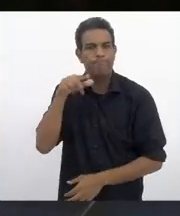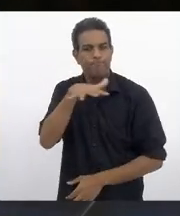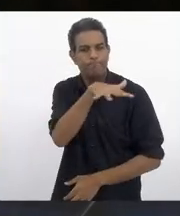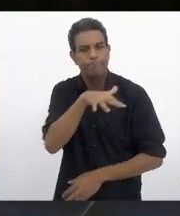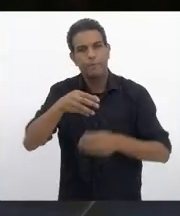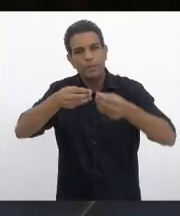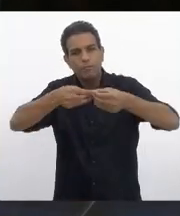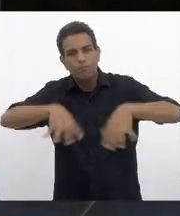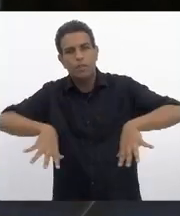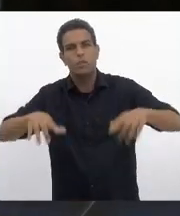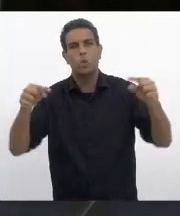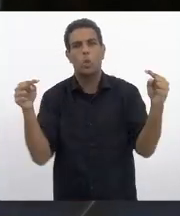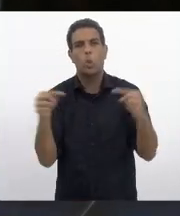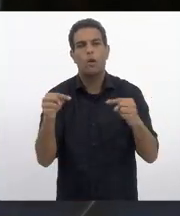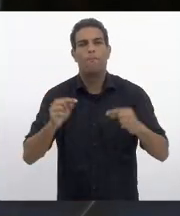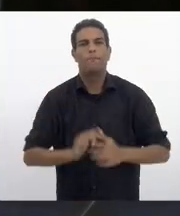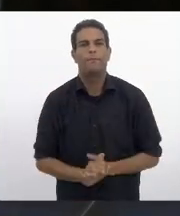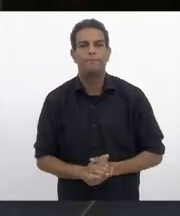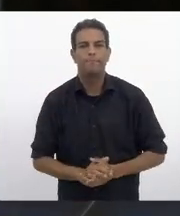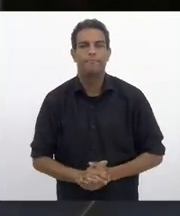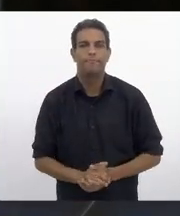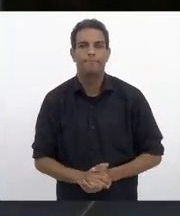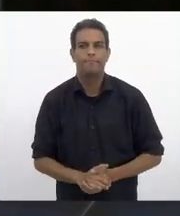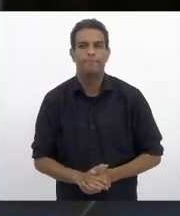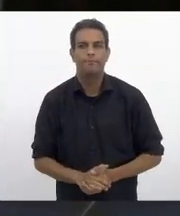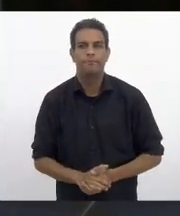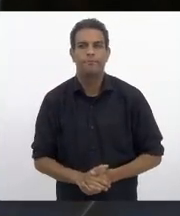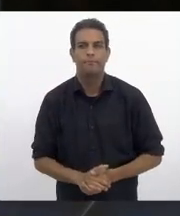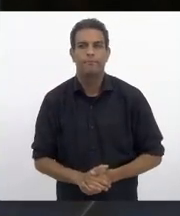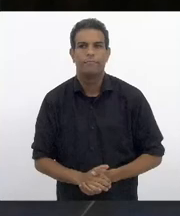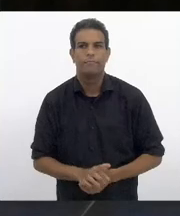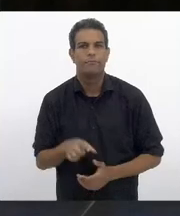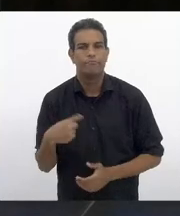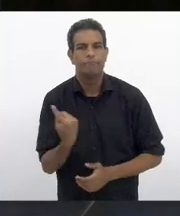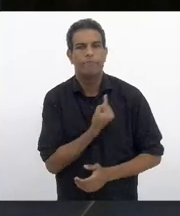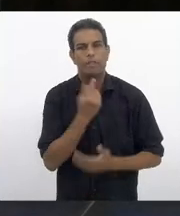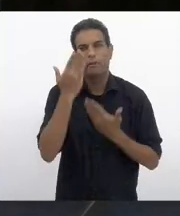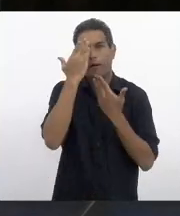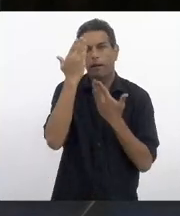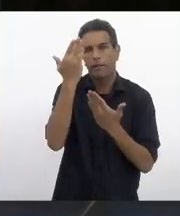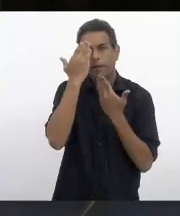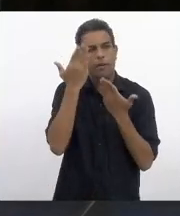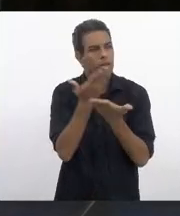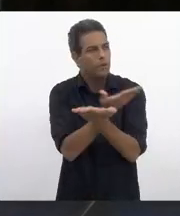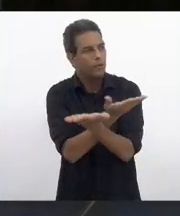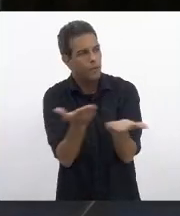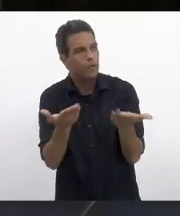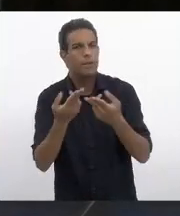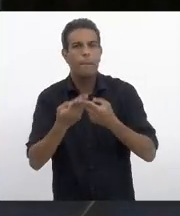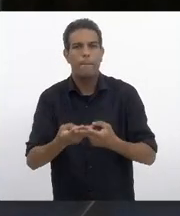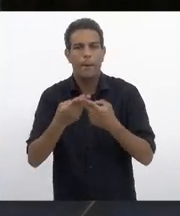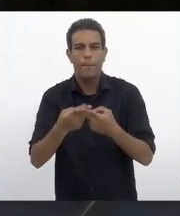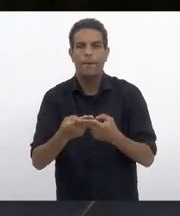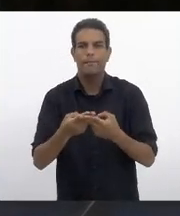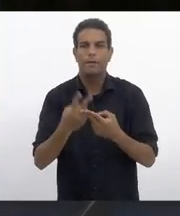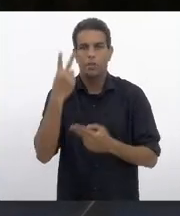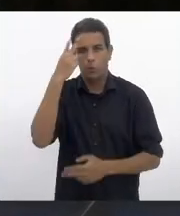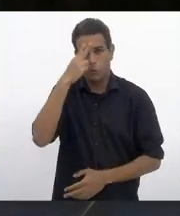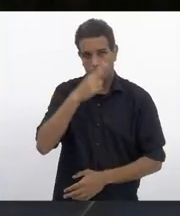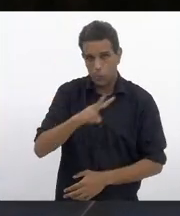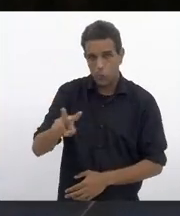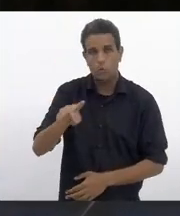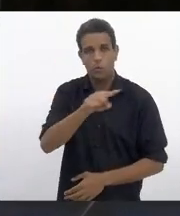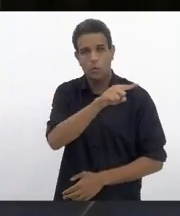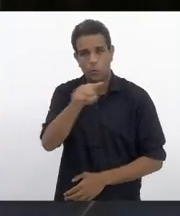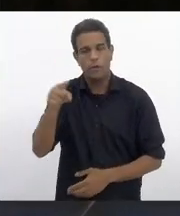prejudicar um pessoal da ativa. Mas a gente agradece a presença de todos aqui que vieram pacientemente aqui nesses dois dias e que